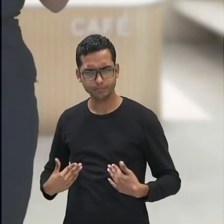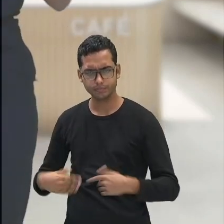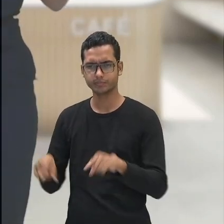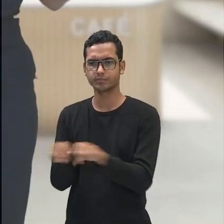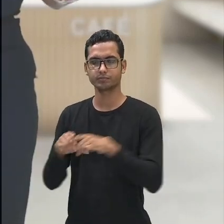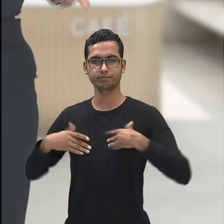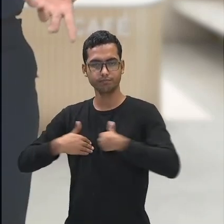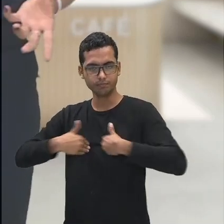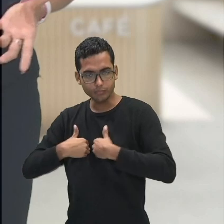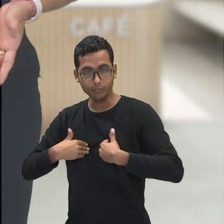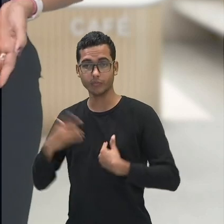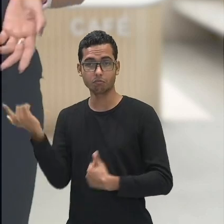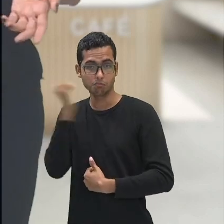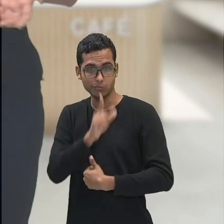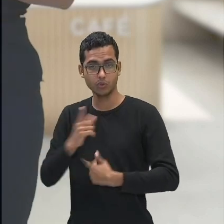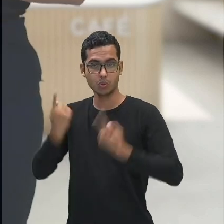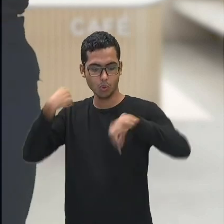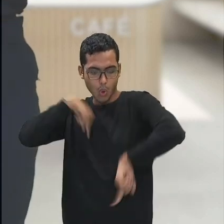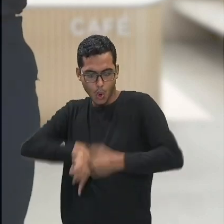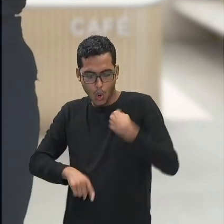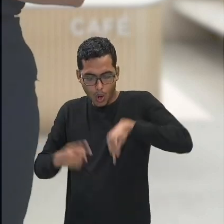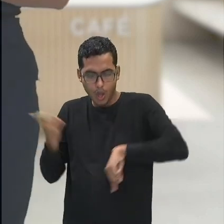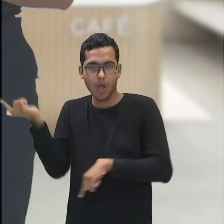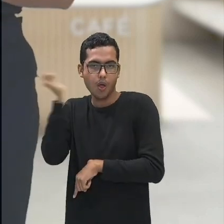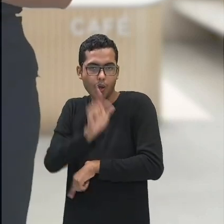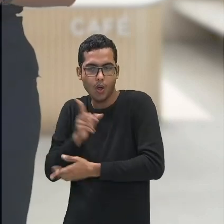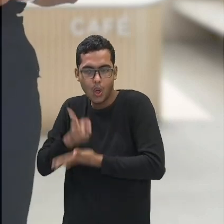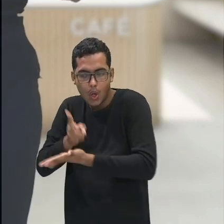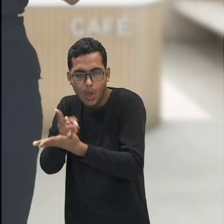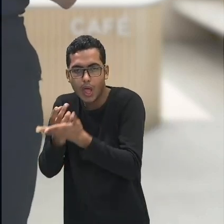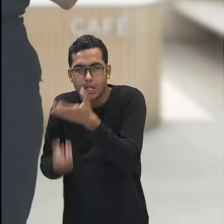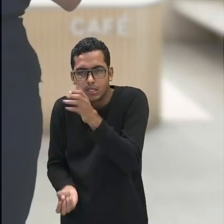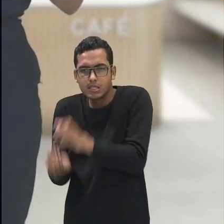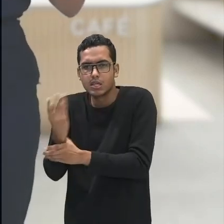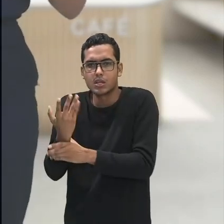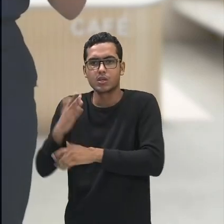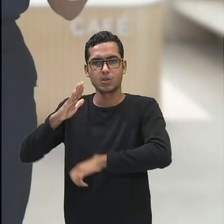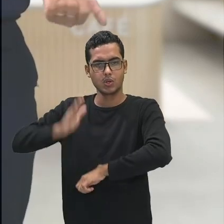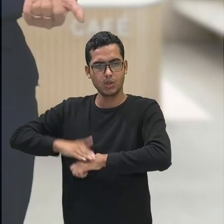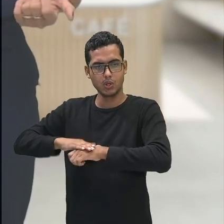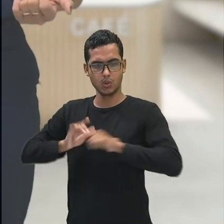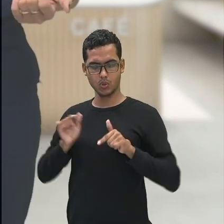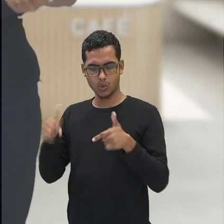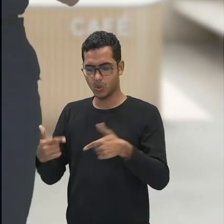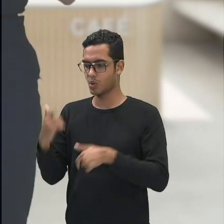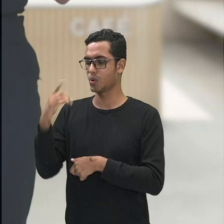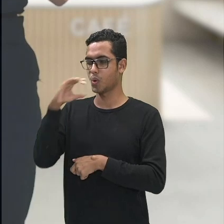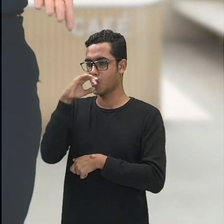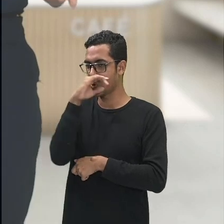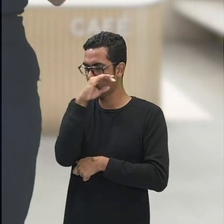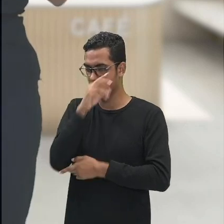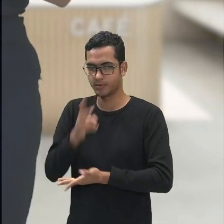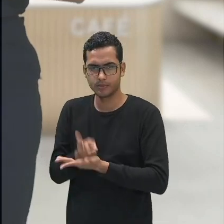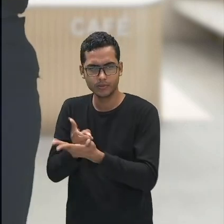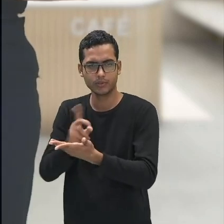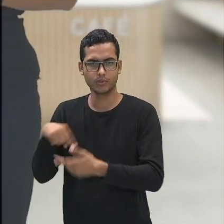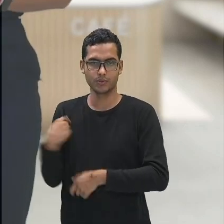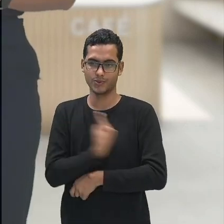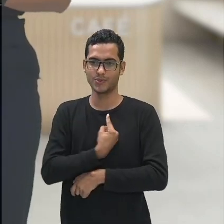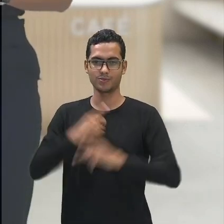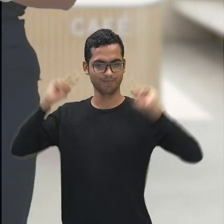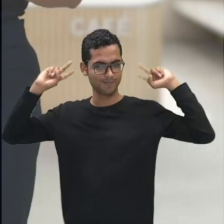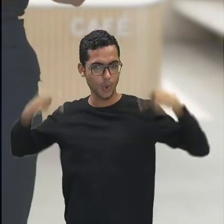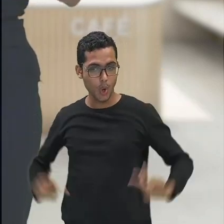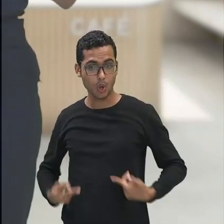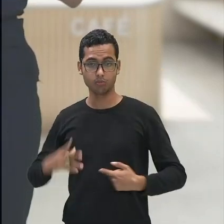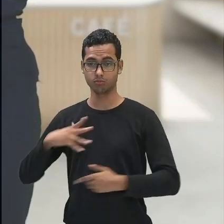através do seu metabolismo, realizar ali atividades que mantêm uma temperatura mais constante. Nós, né, somos